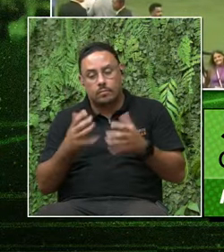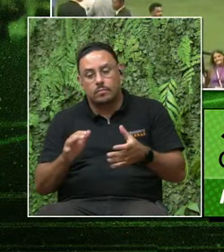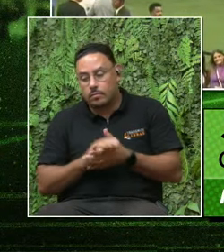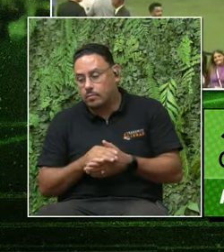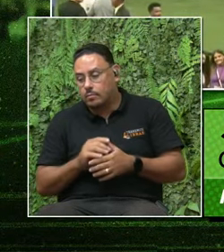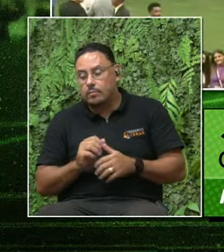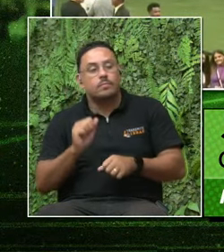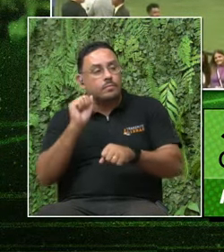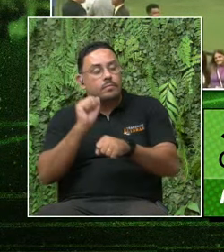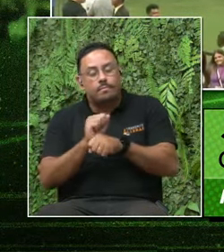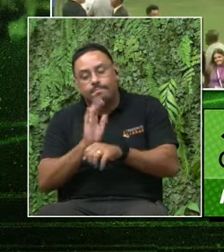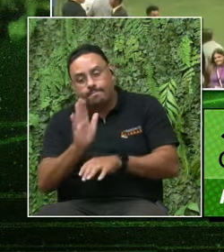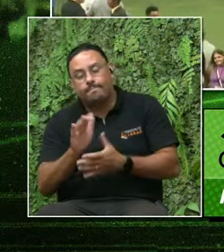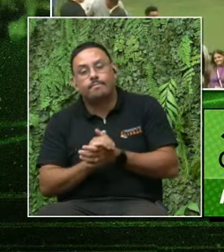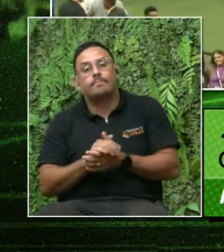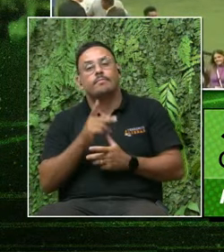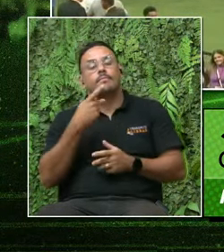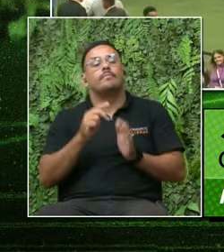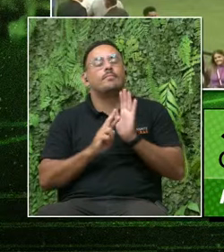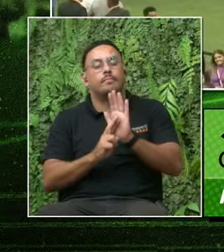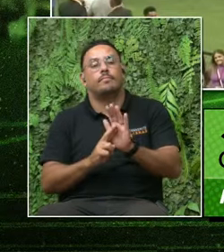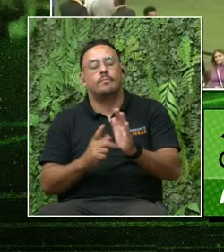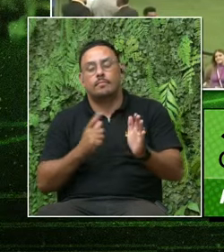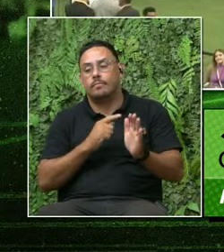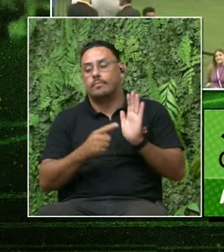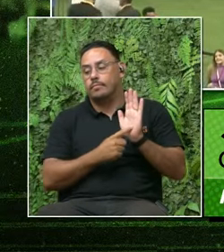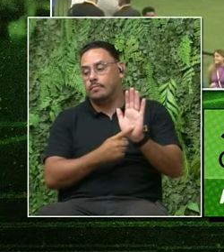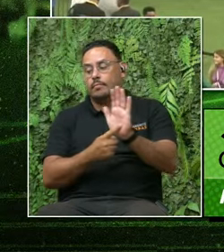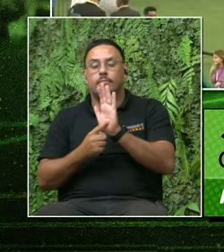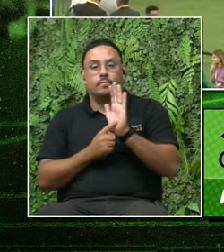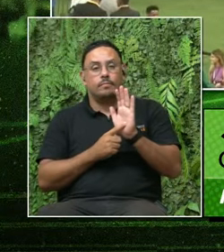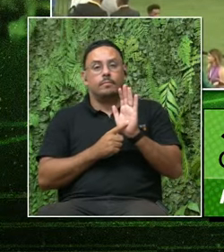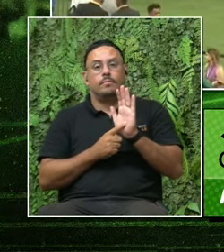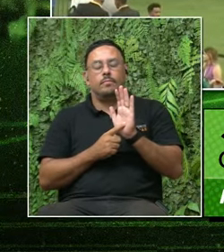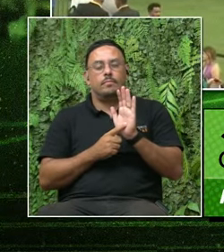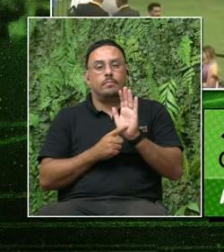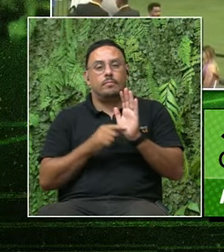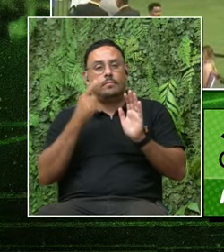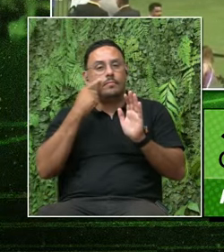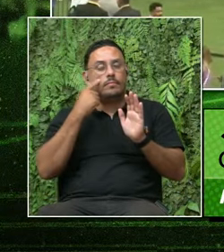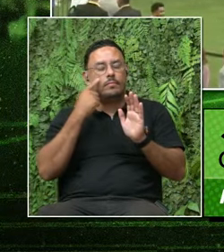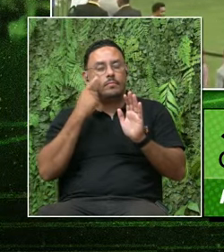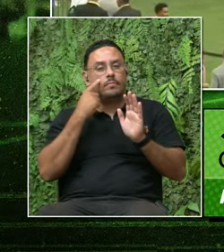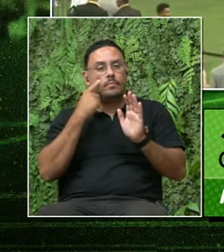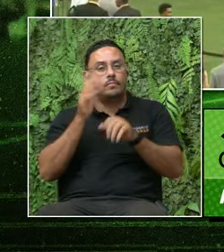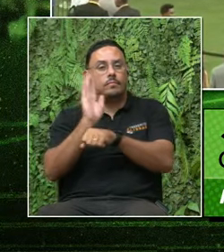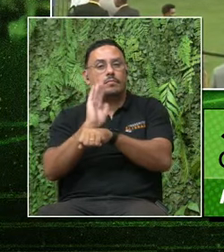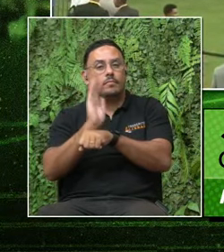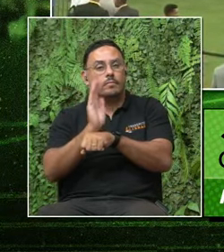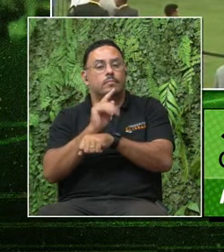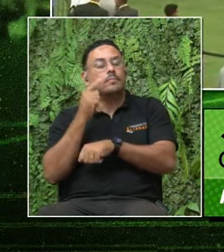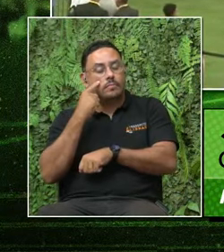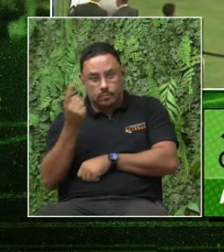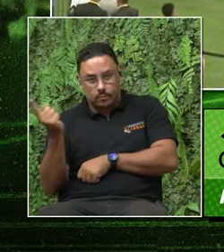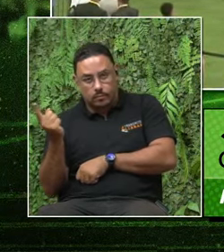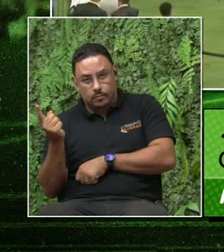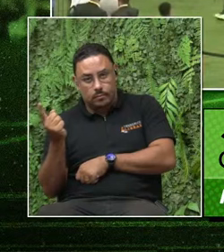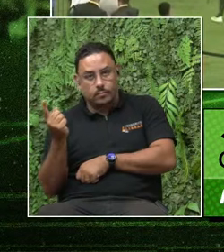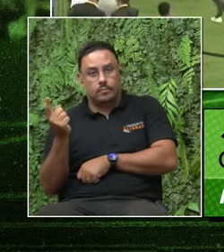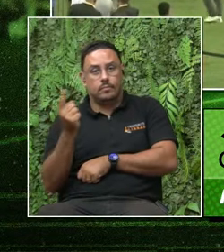interromper já interrompendo só para registrar que estamos mostrando imagens né Já os jogadores do Atlético ali